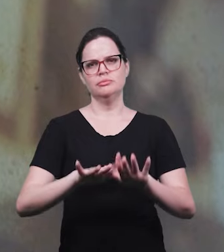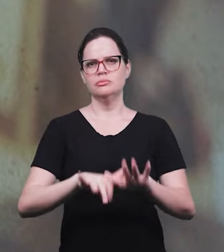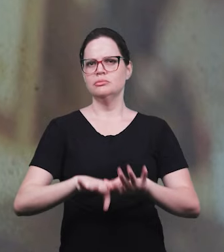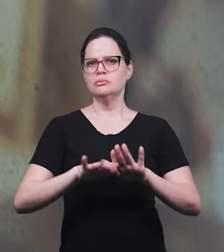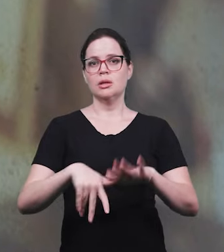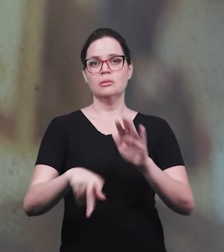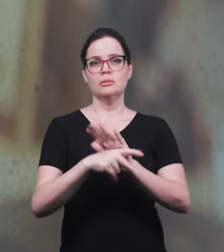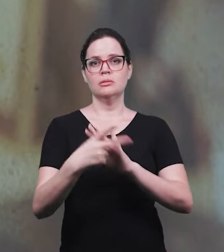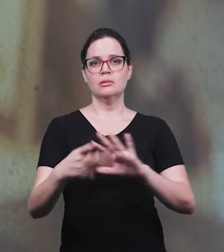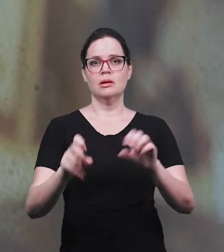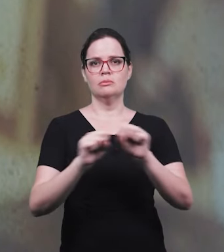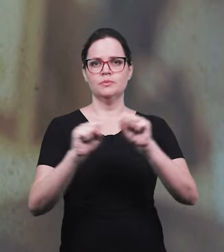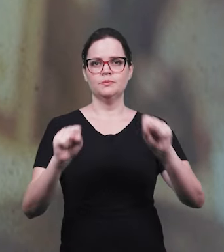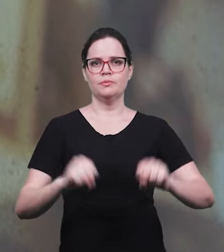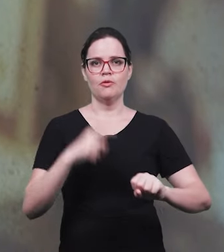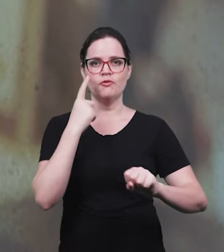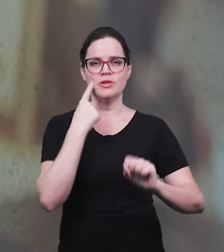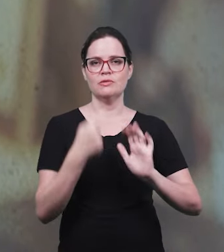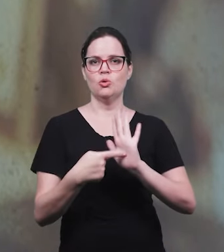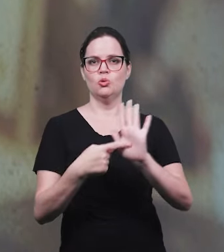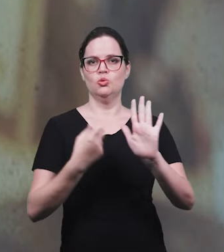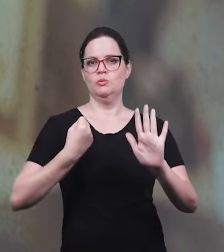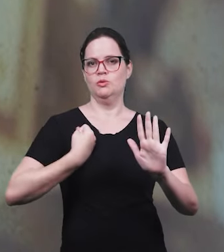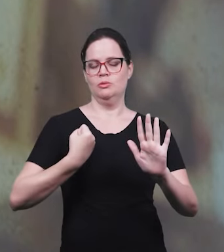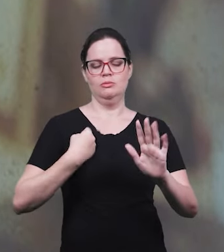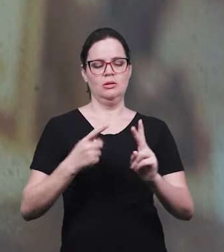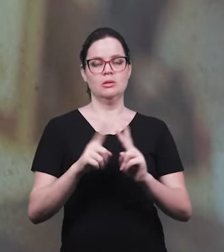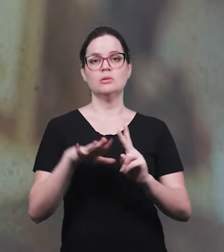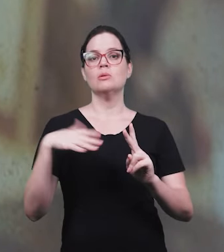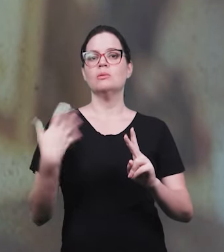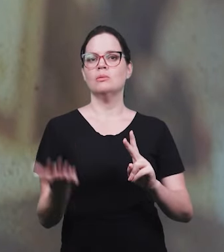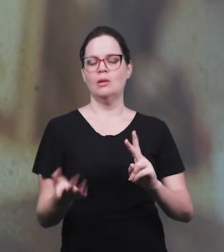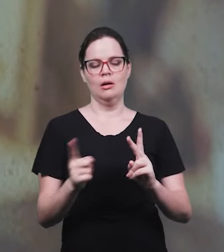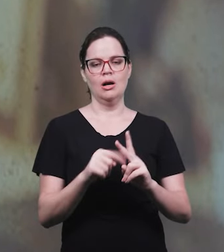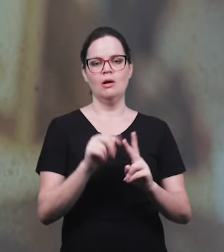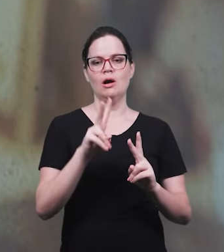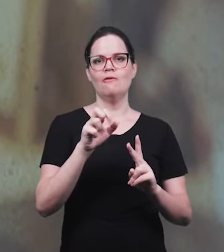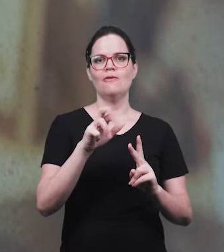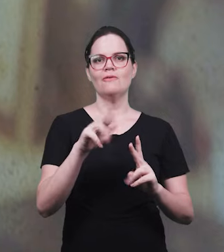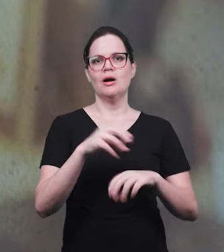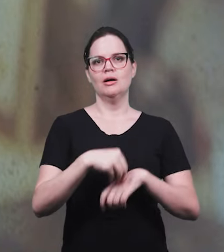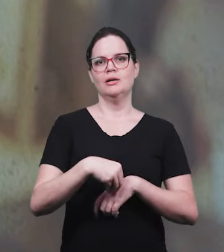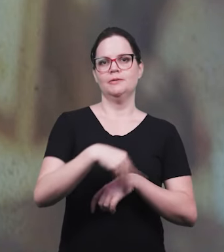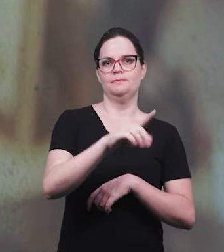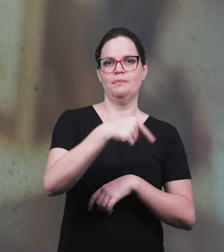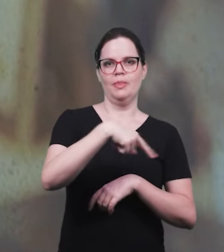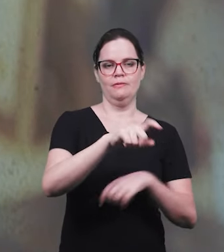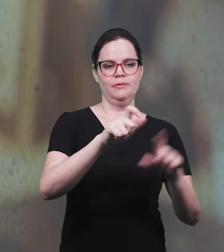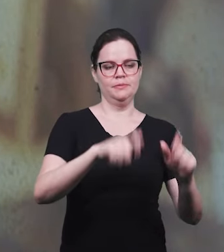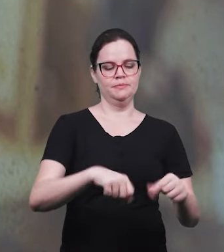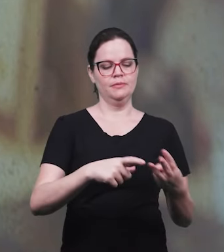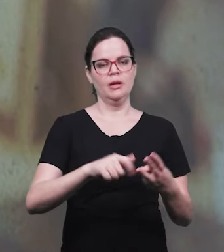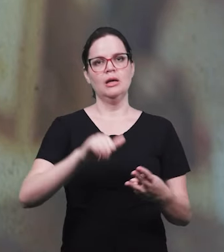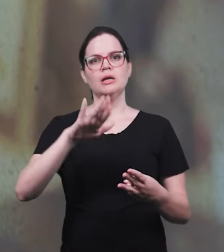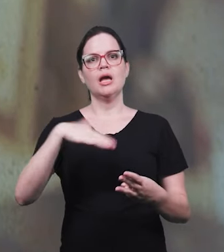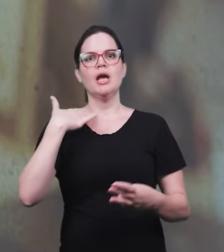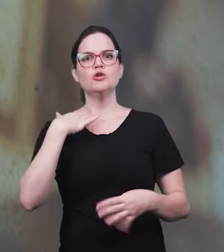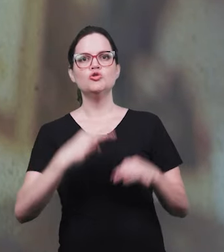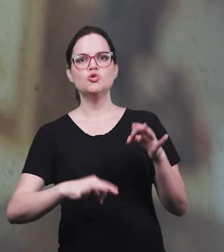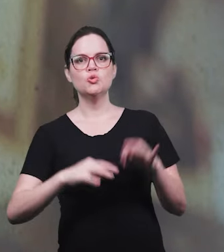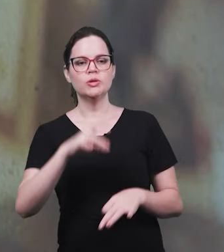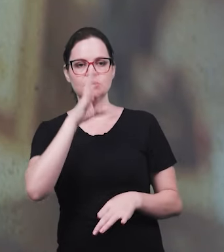próprio sistema, você já recebe o número do processo, para qual vara foi distribuída, quem vai acompanhar